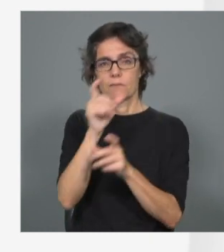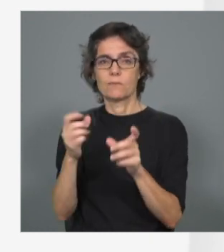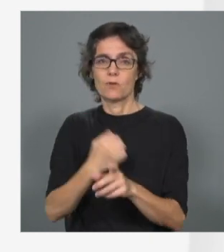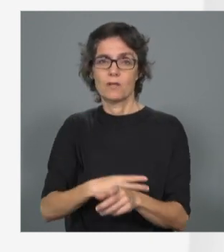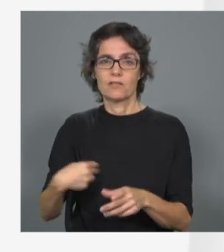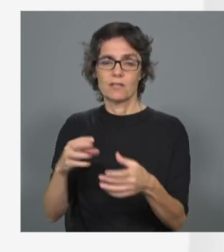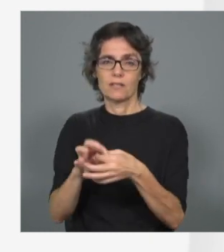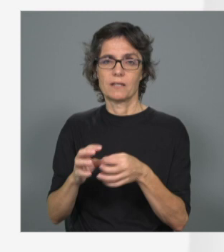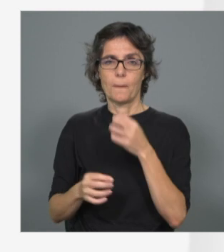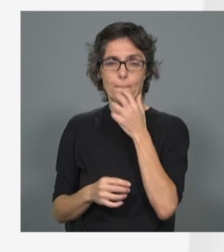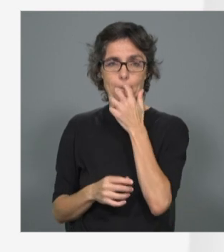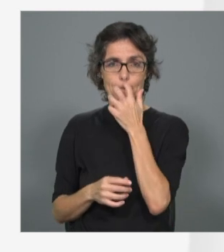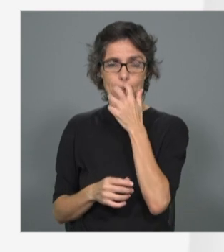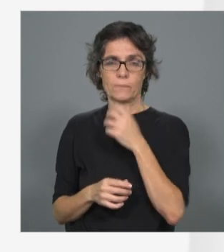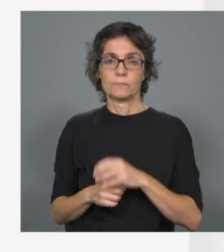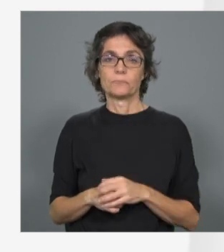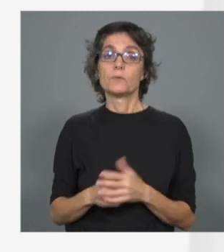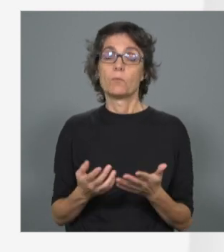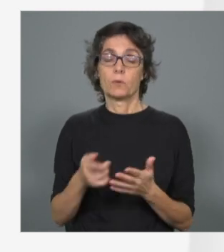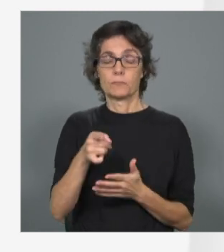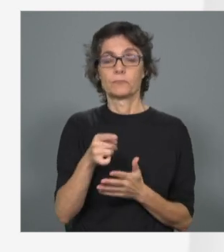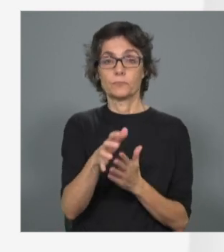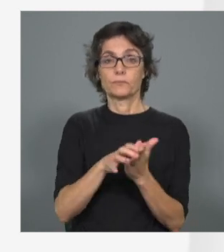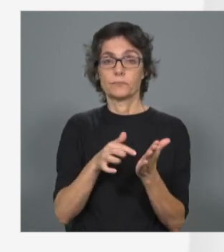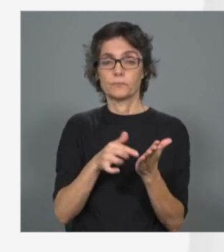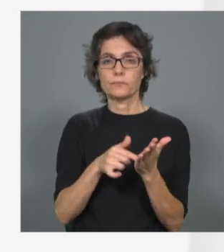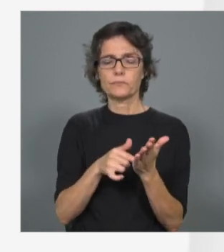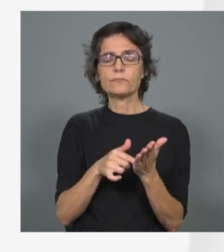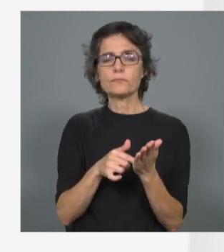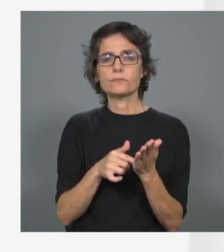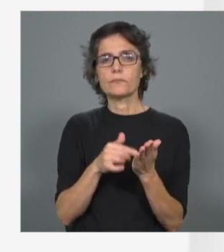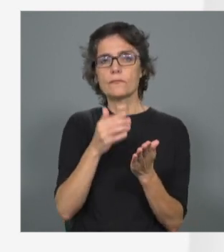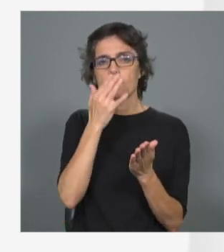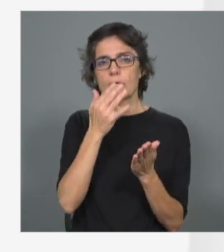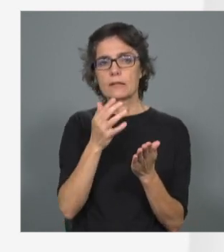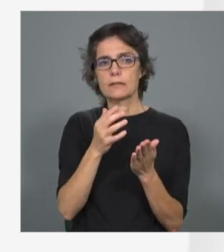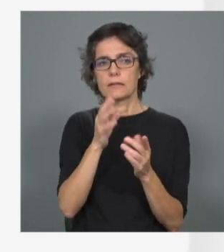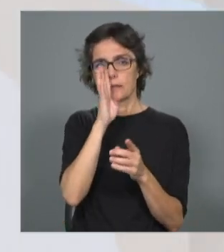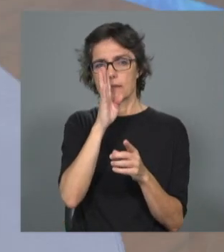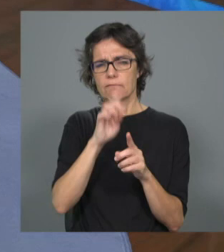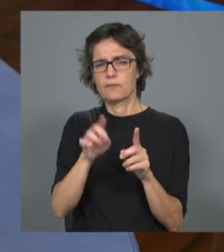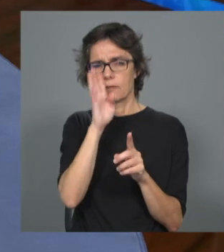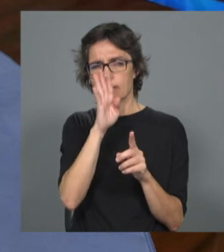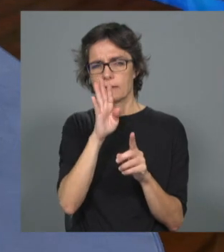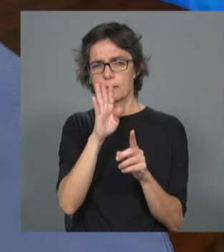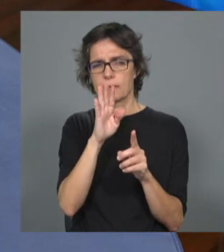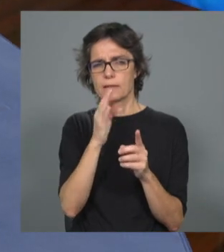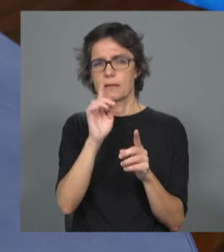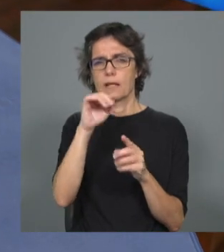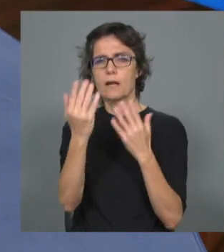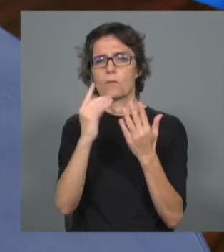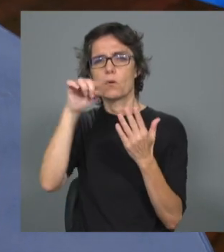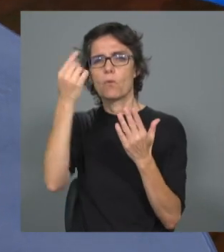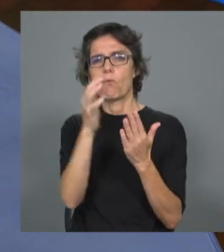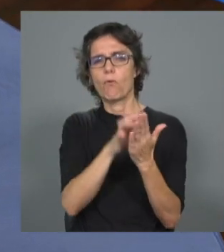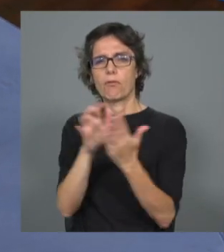nós encontramos uma leitura que está um bocadinho fora do contexto das outras leituras. Parece alguém que está a exaltar a sua experiência